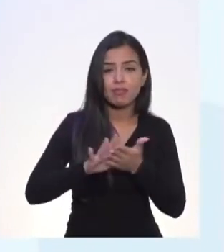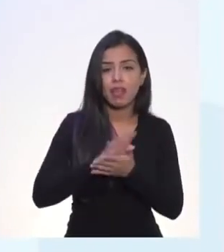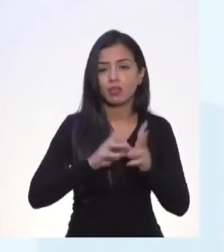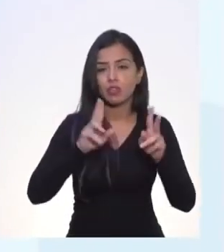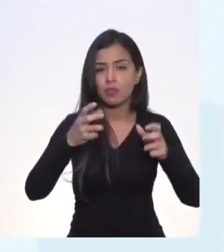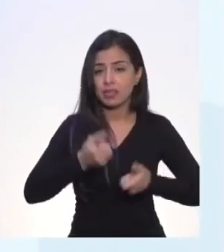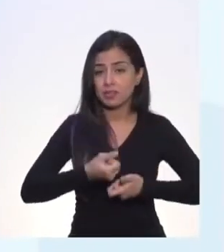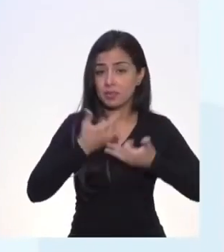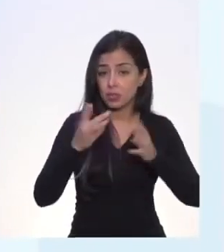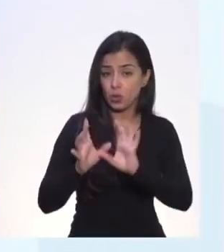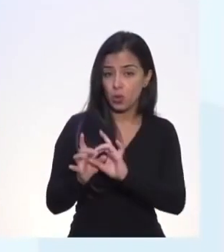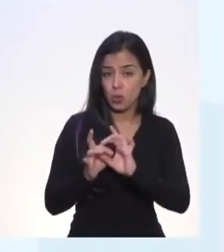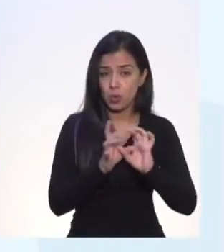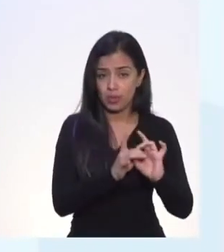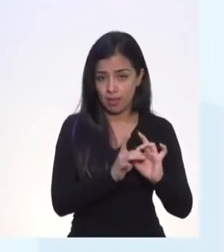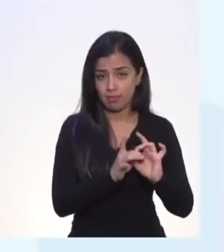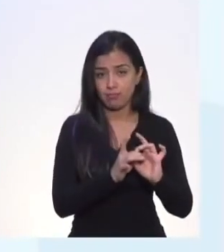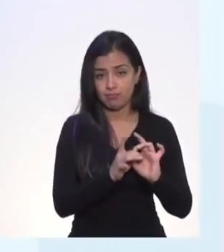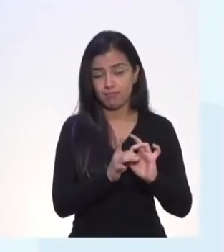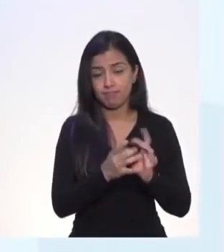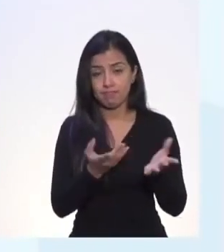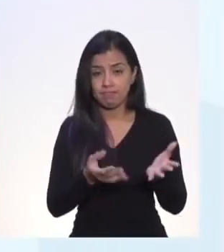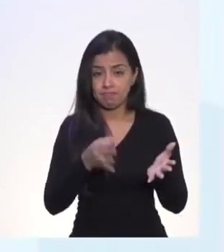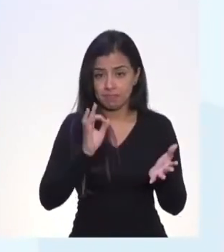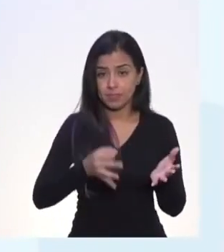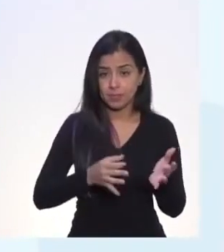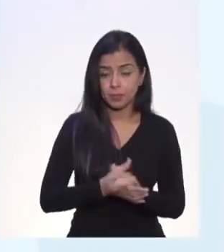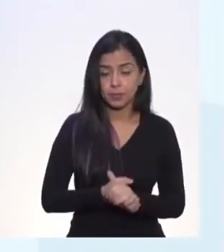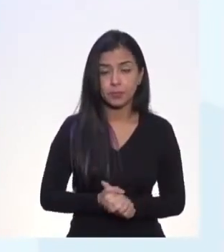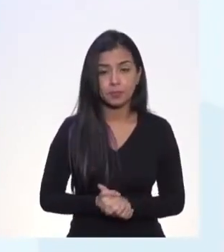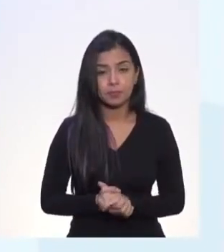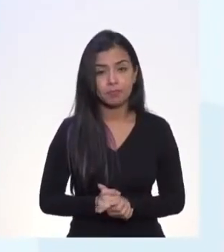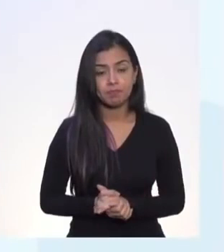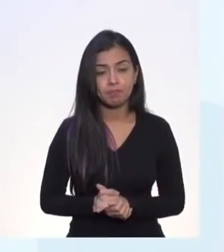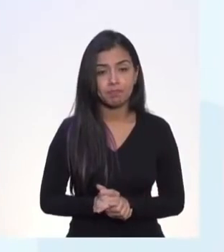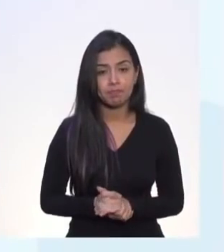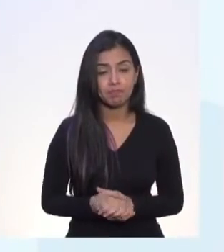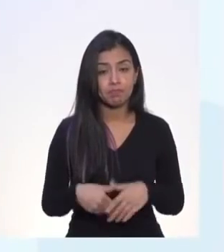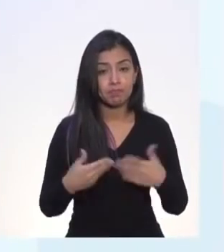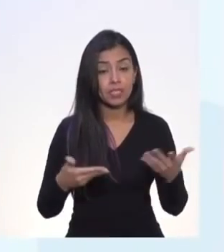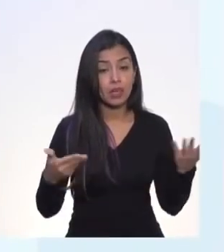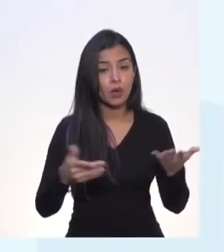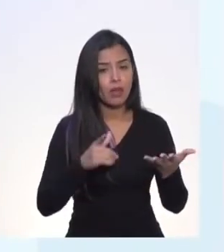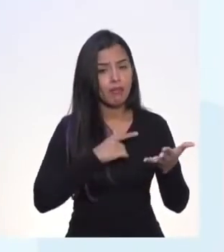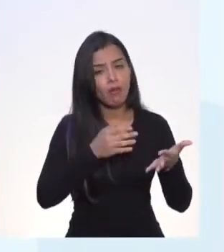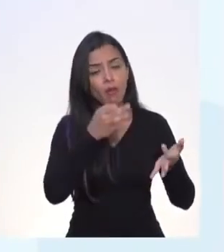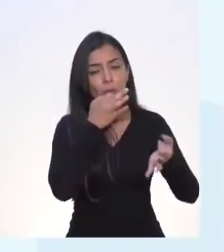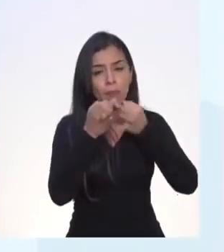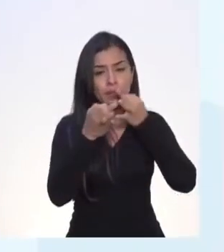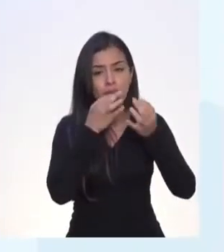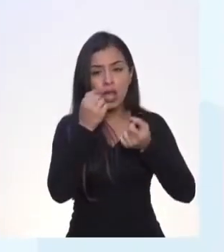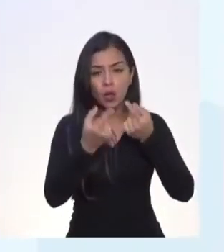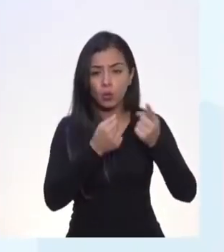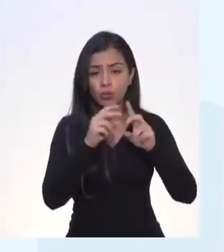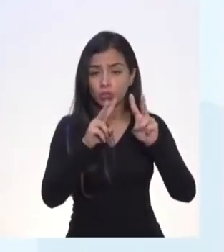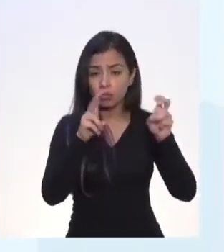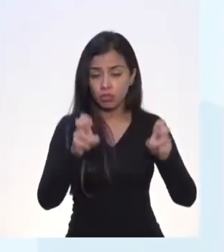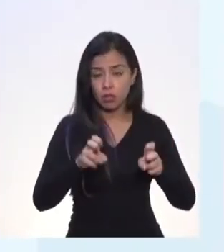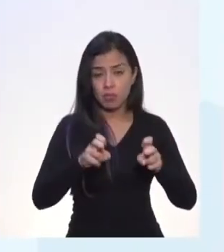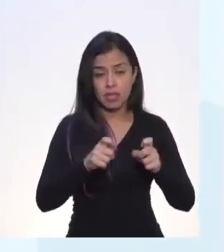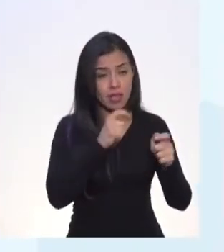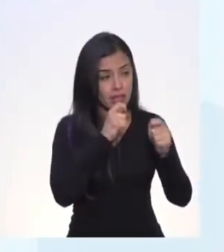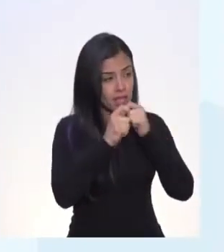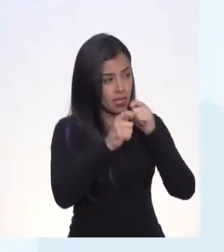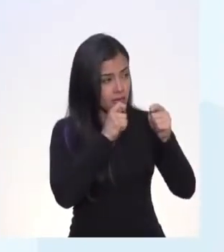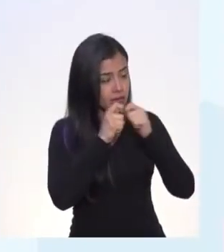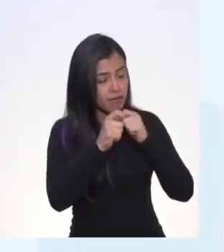expressão nesse contexto. Então, é exatamente isso. Muito bom, bem. Agora nós temos alguns comentários sobre a questão da entrevista. Eu